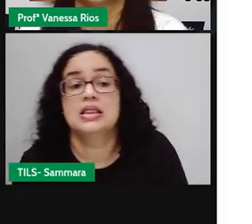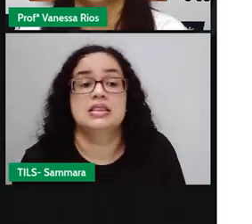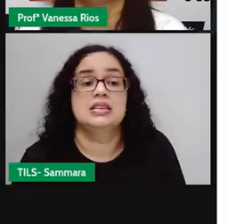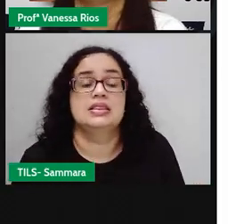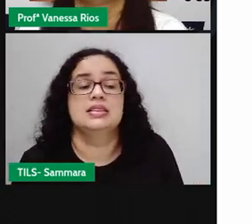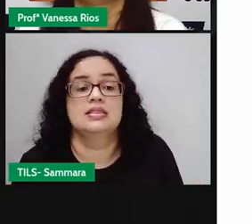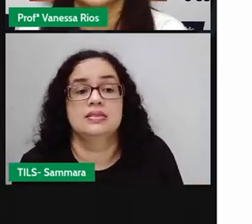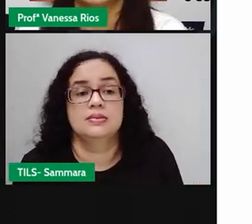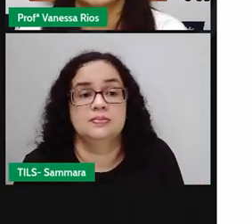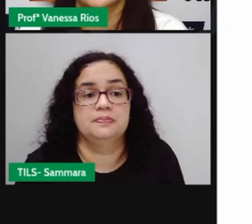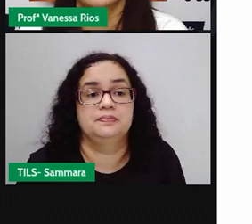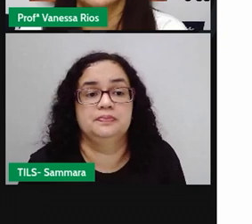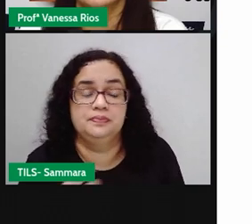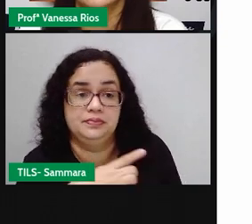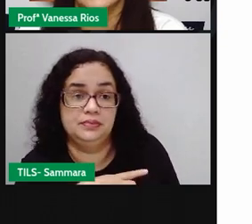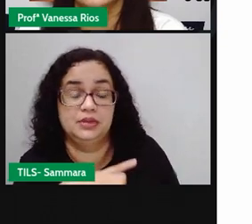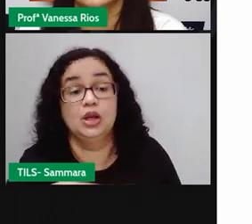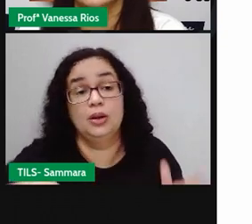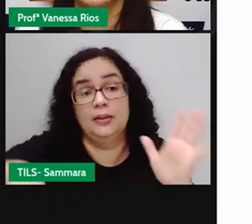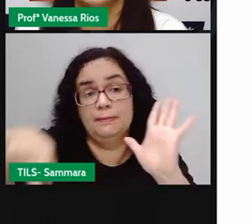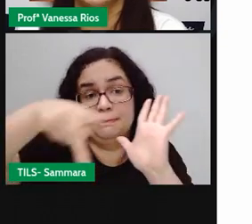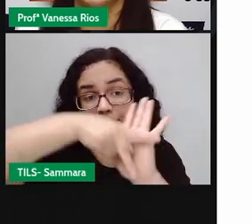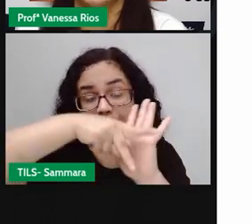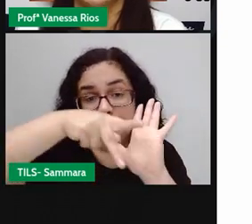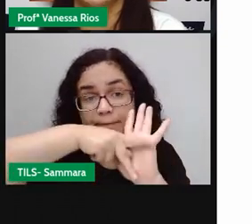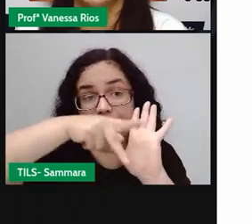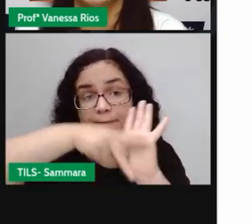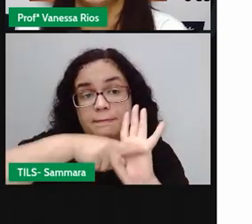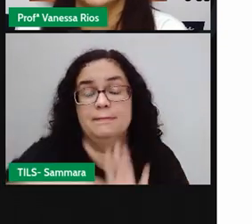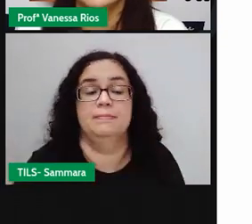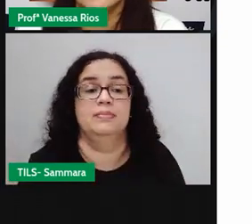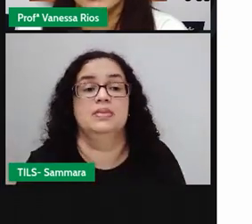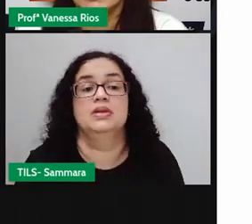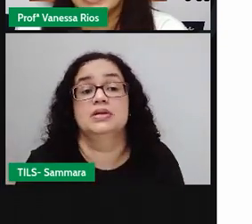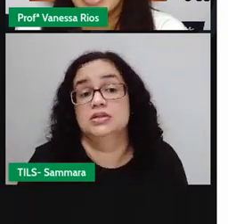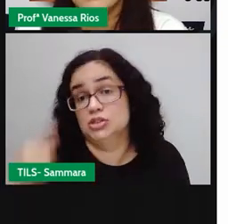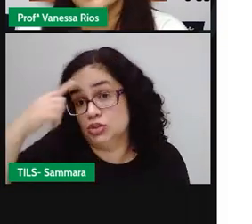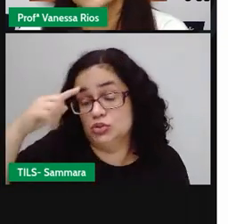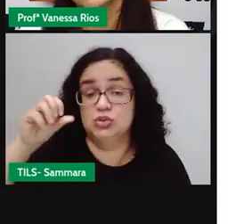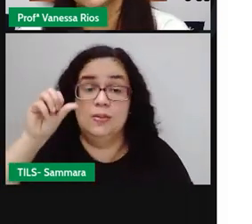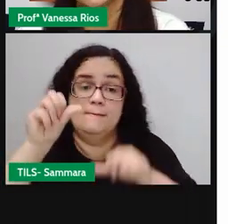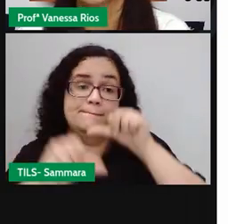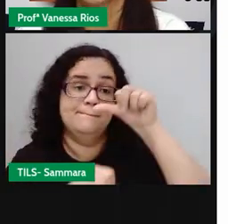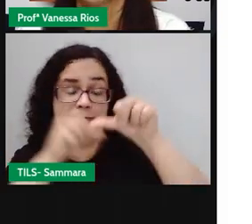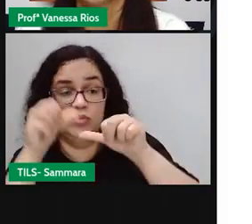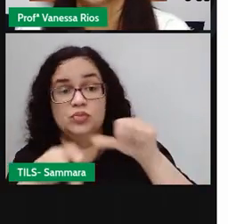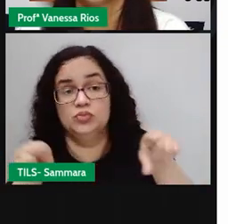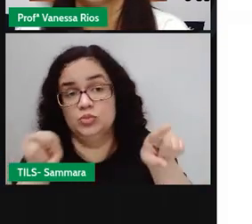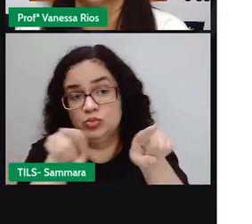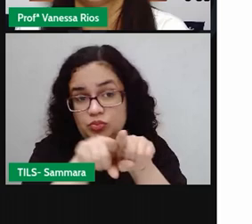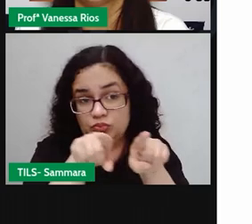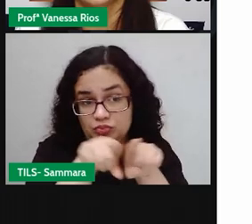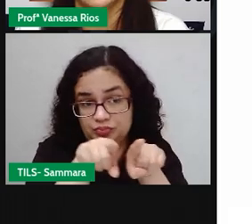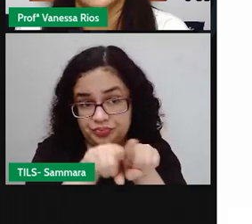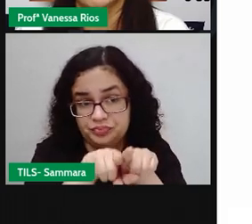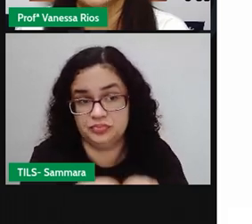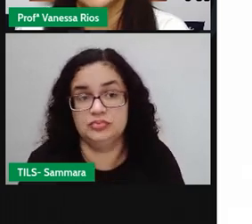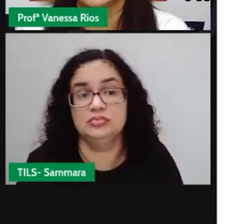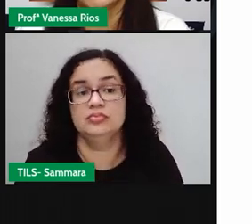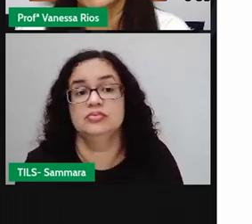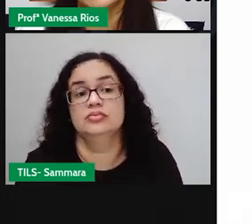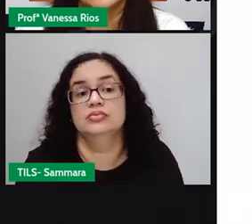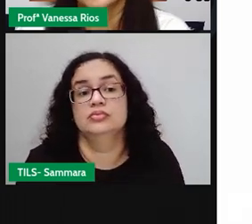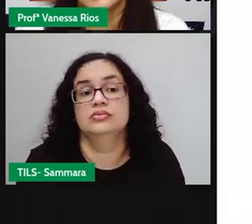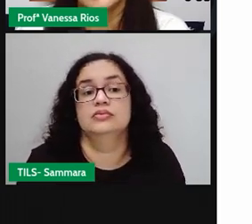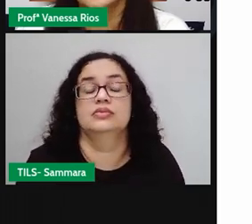capacidade de, essa propriedade de não só de se moldar, mas também da gente, a